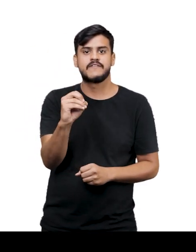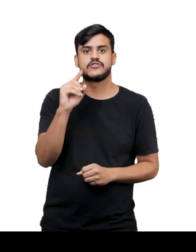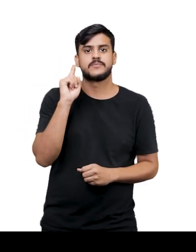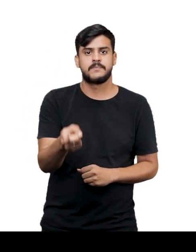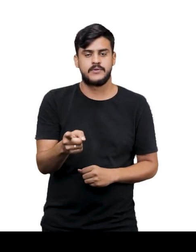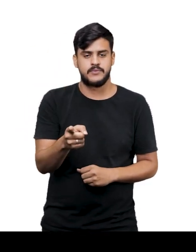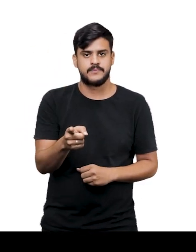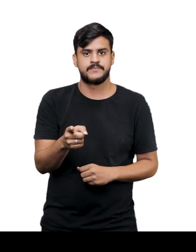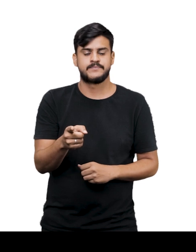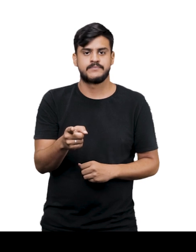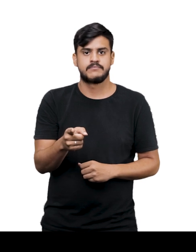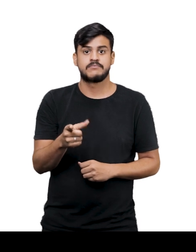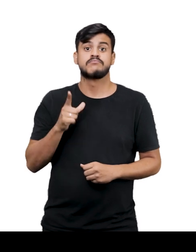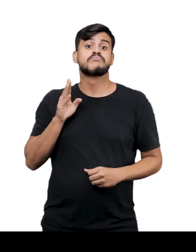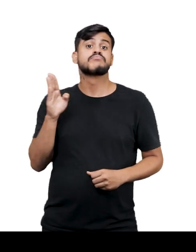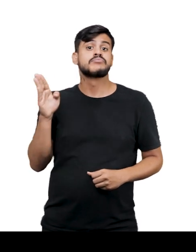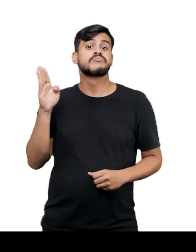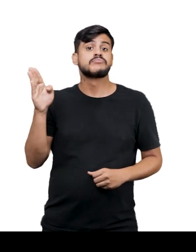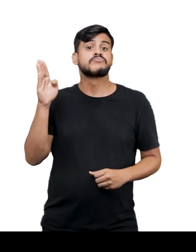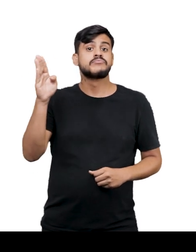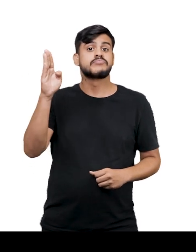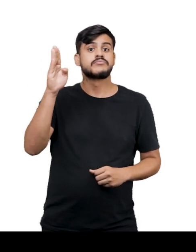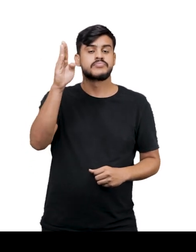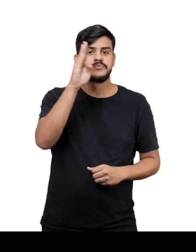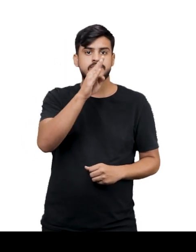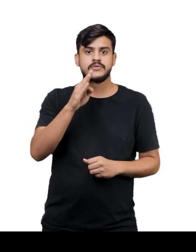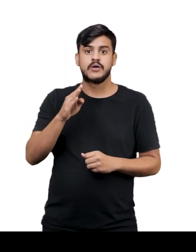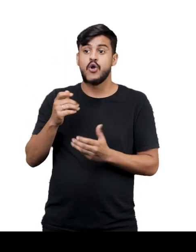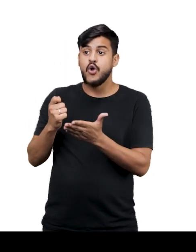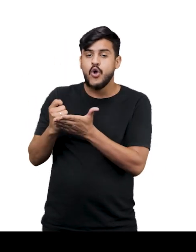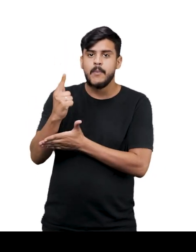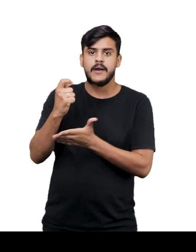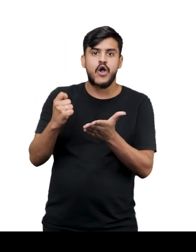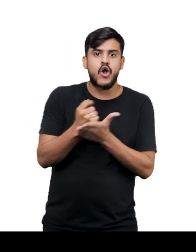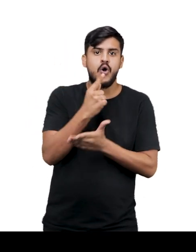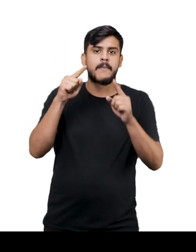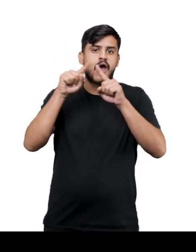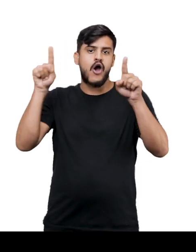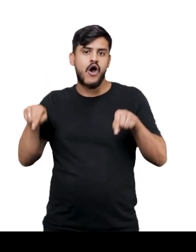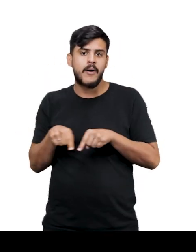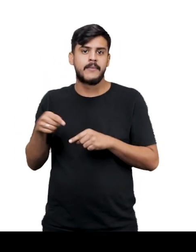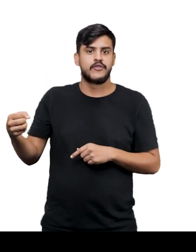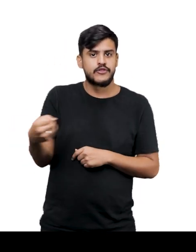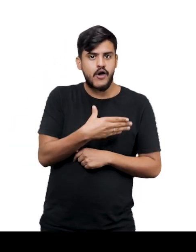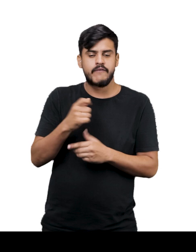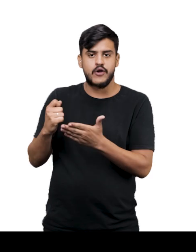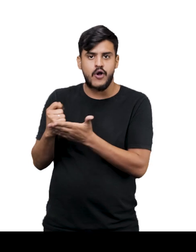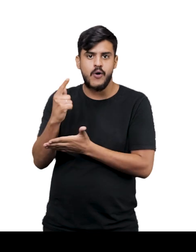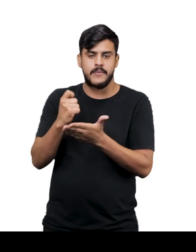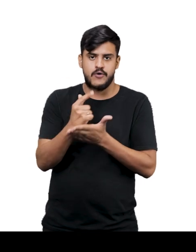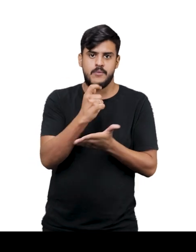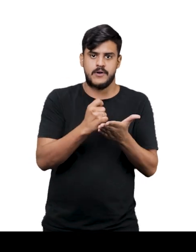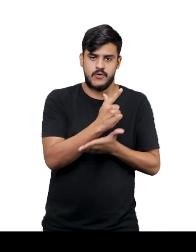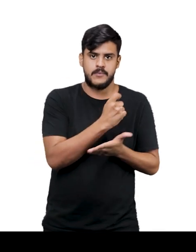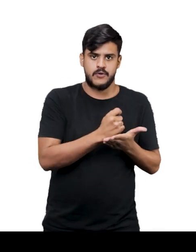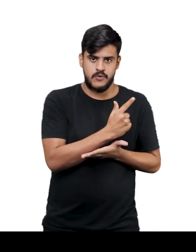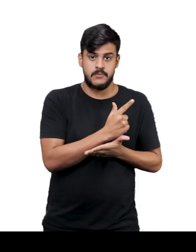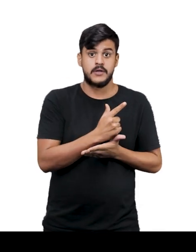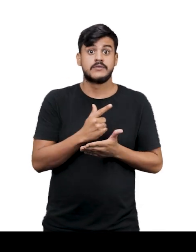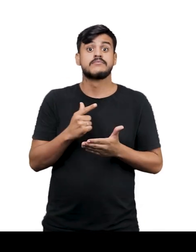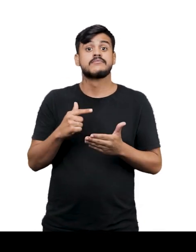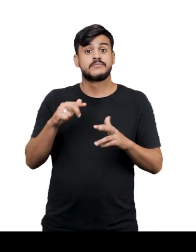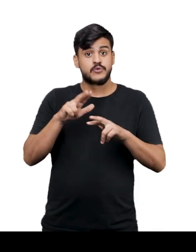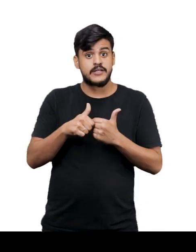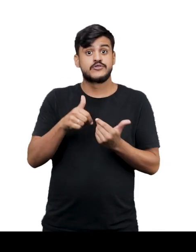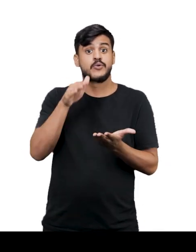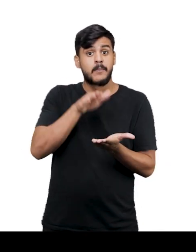mil visitantes. Conforme a coleção circulava, novas obras foram compradas para o acervo.